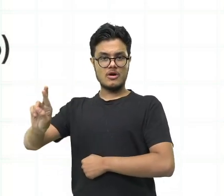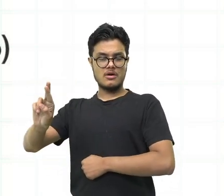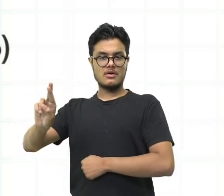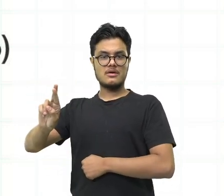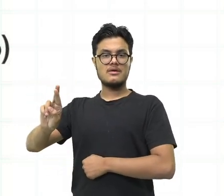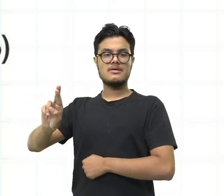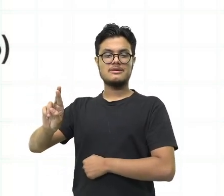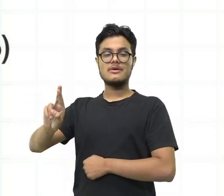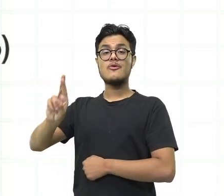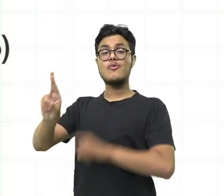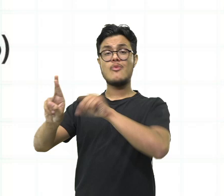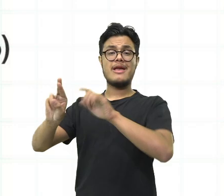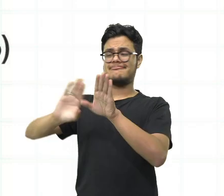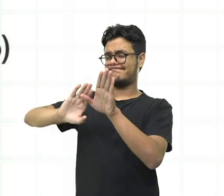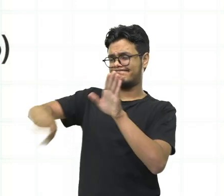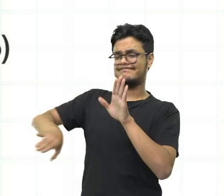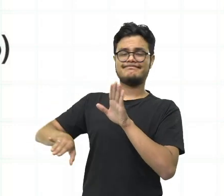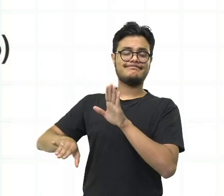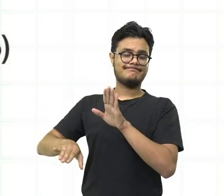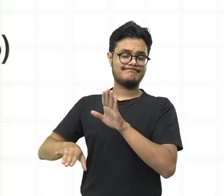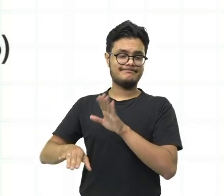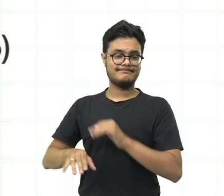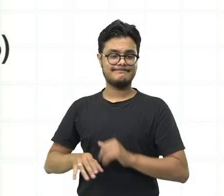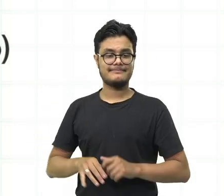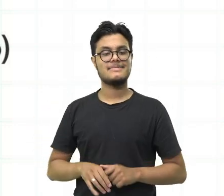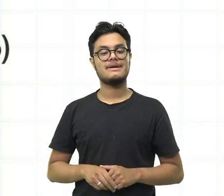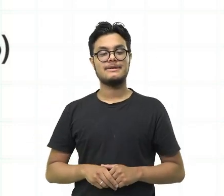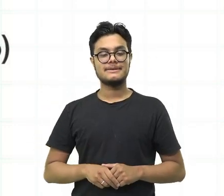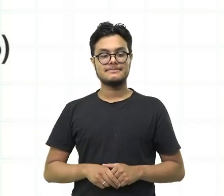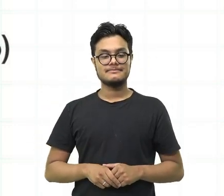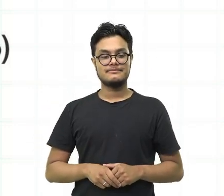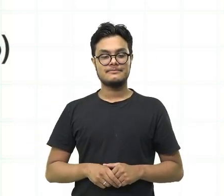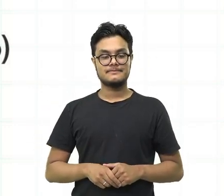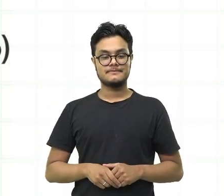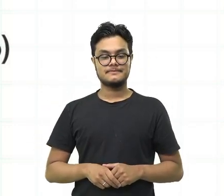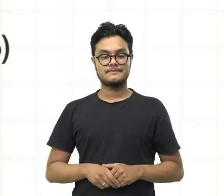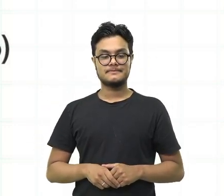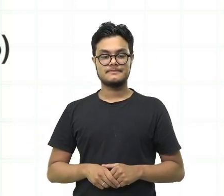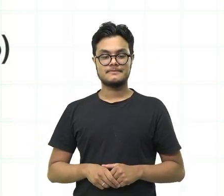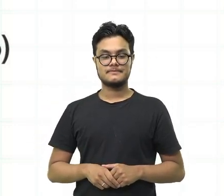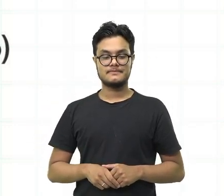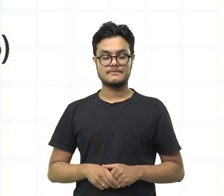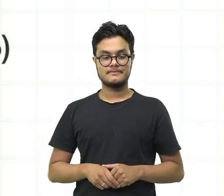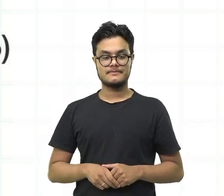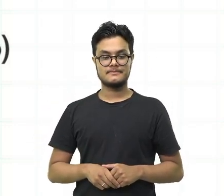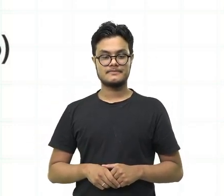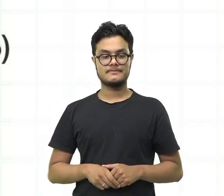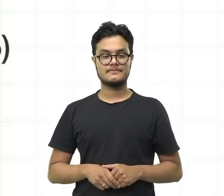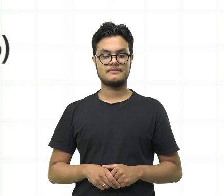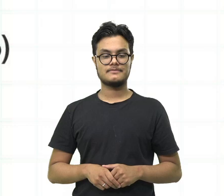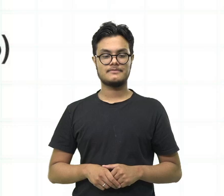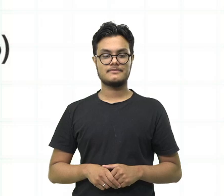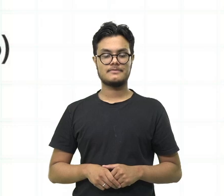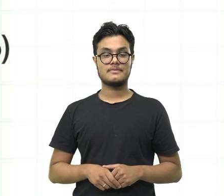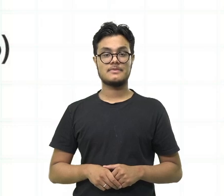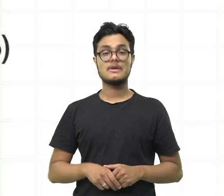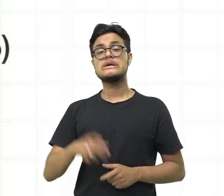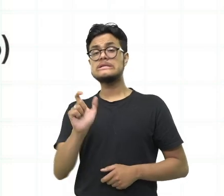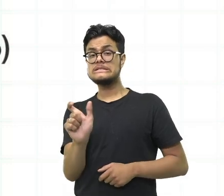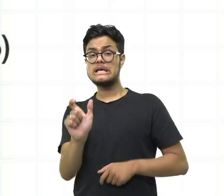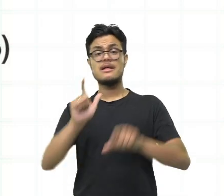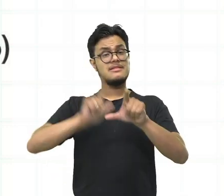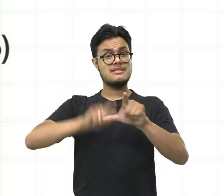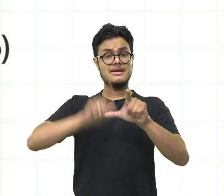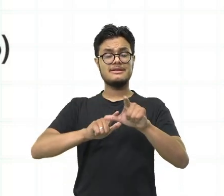elemento, reduz. Ele tinha 1, 2, 3, 4, 5, 6. Ele tinha 6